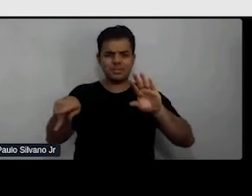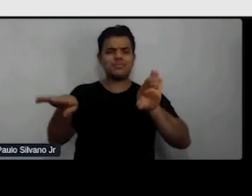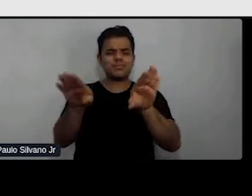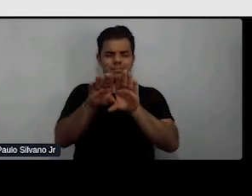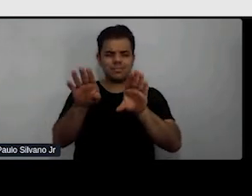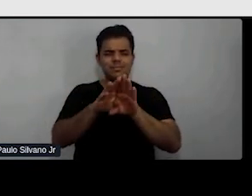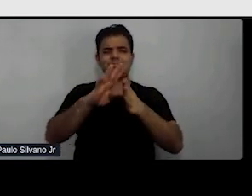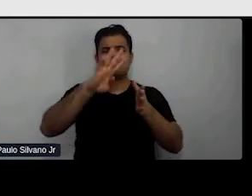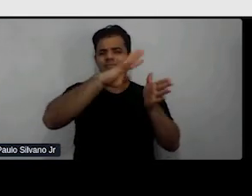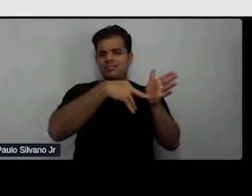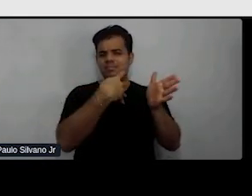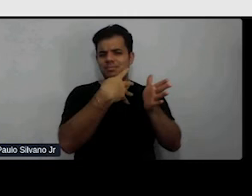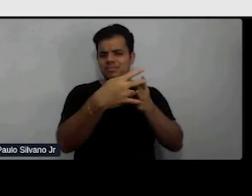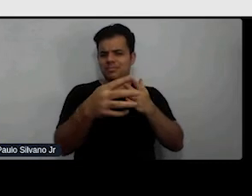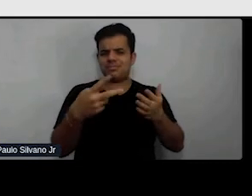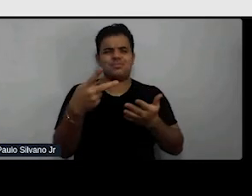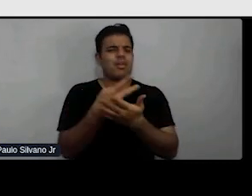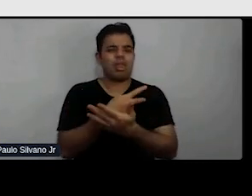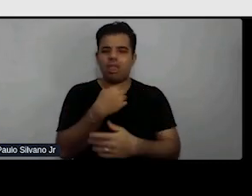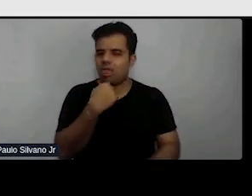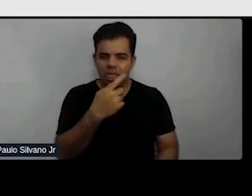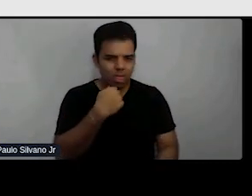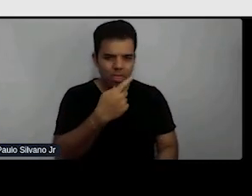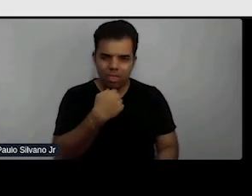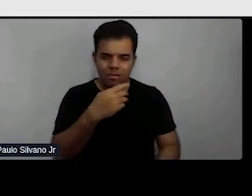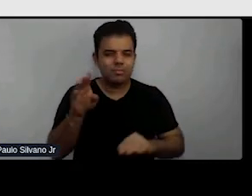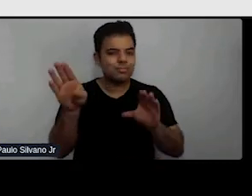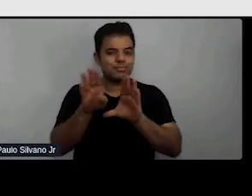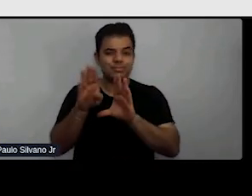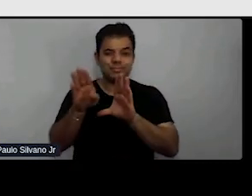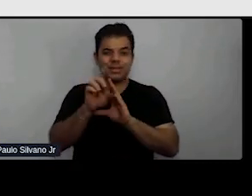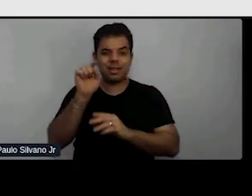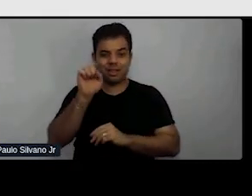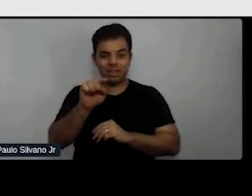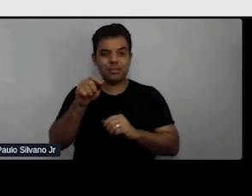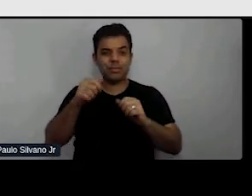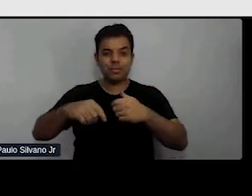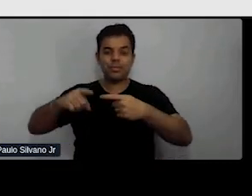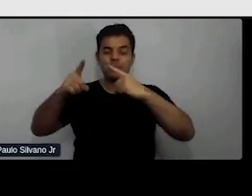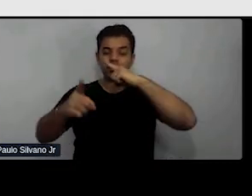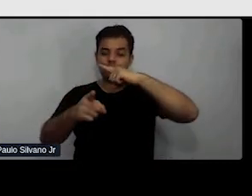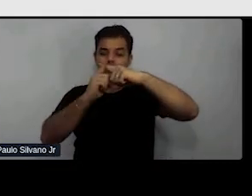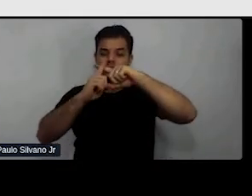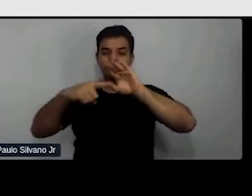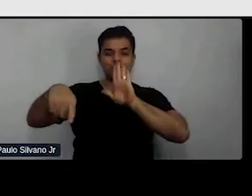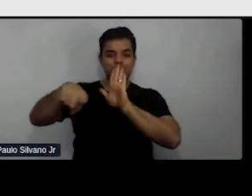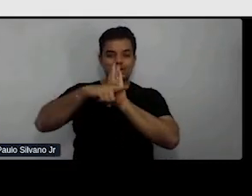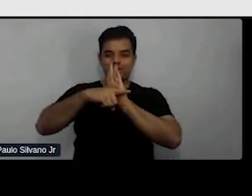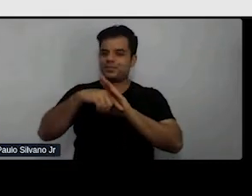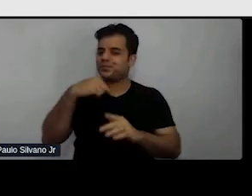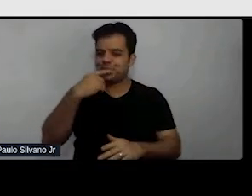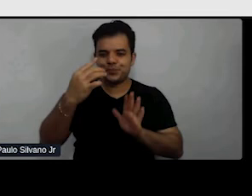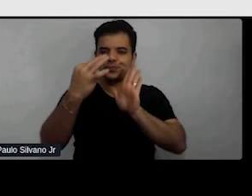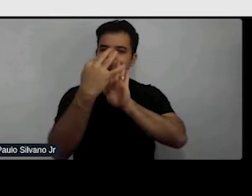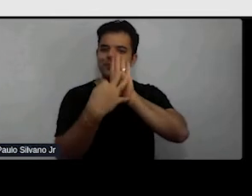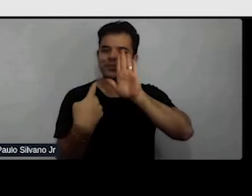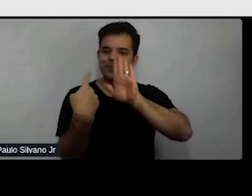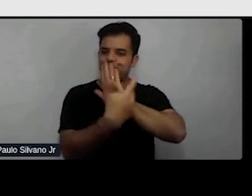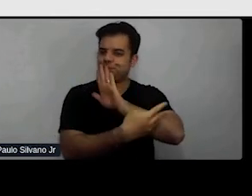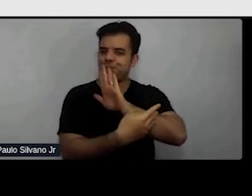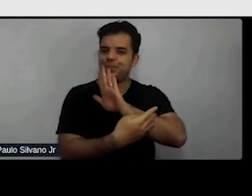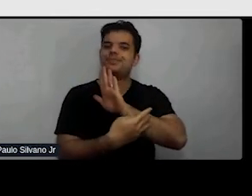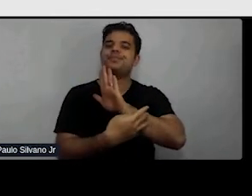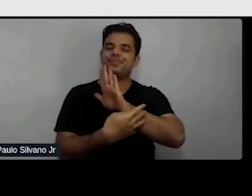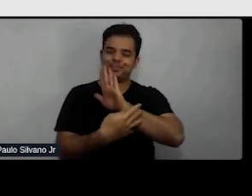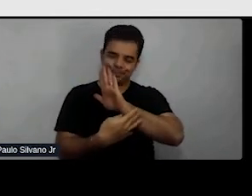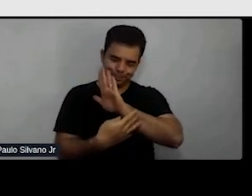baixo o contraste. Ali na tabela, então, nem dá para entender qual que é o positivo e negativo se a gente não tivesse os sinais